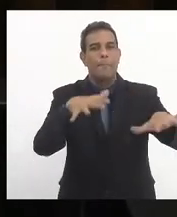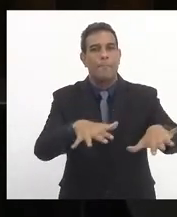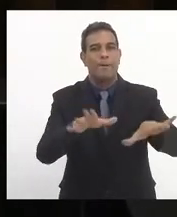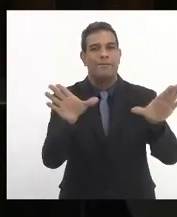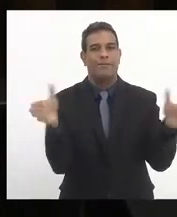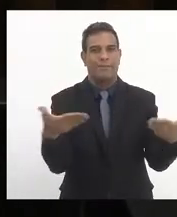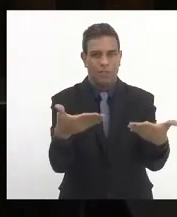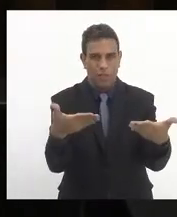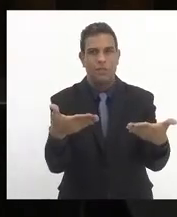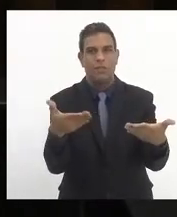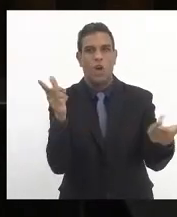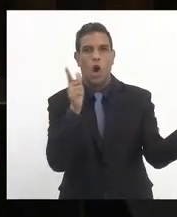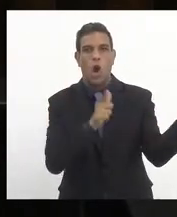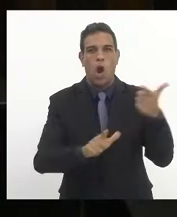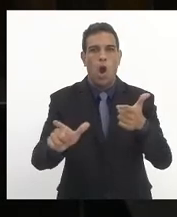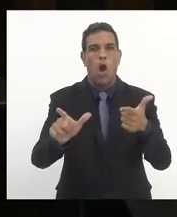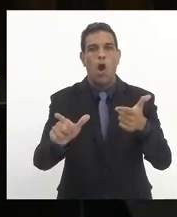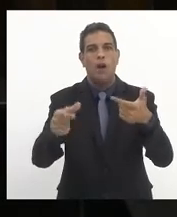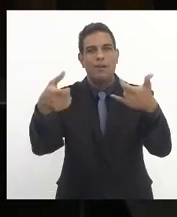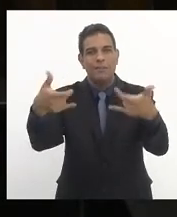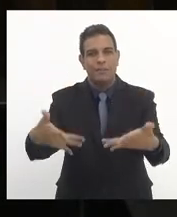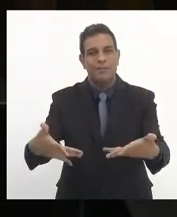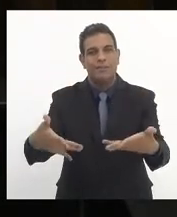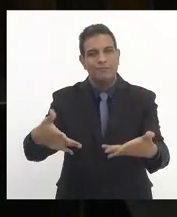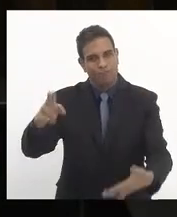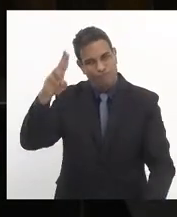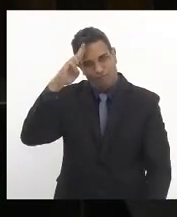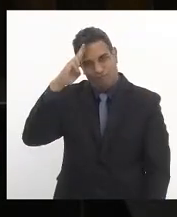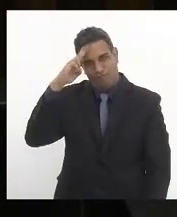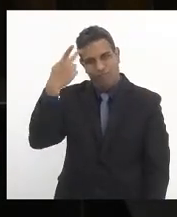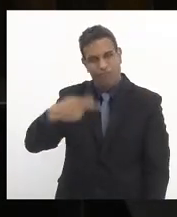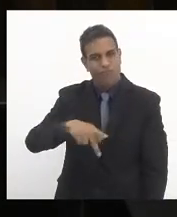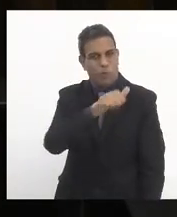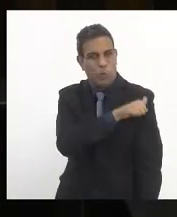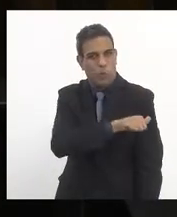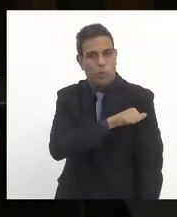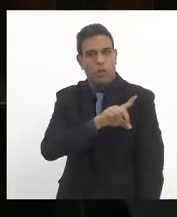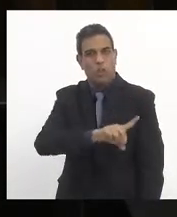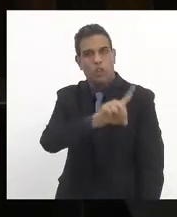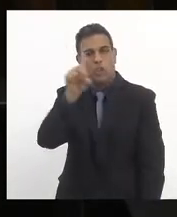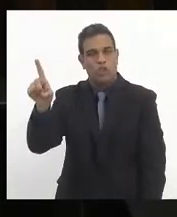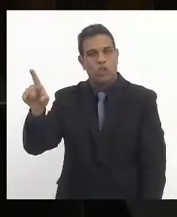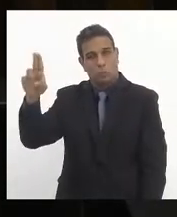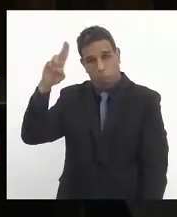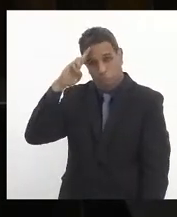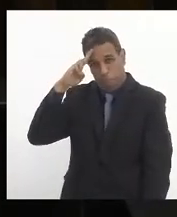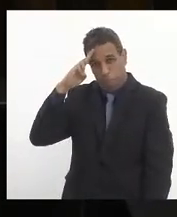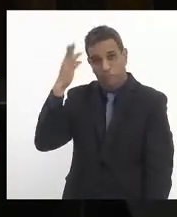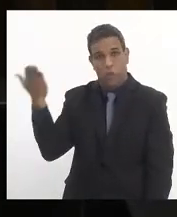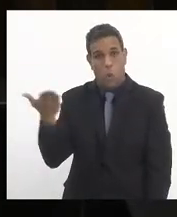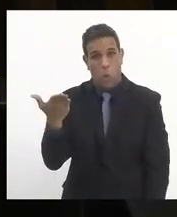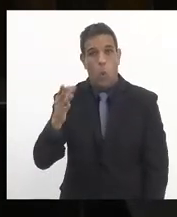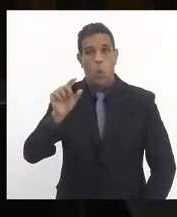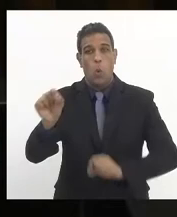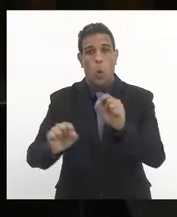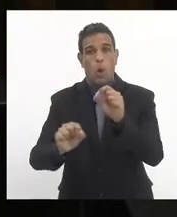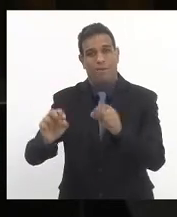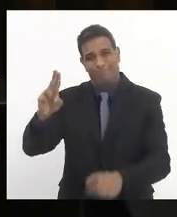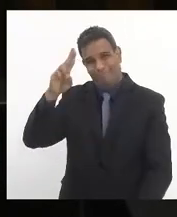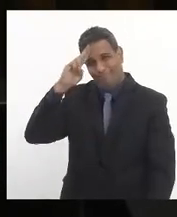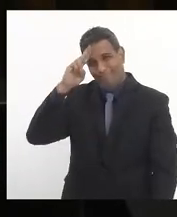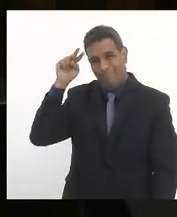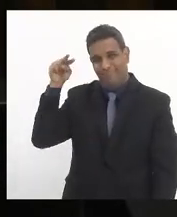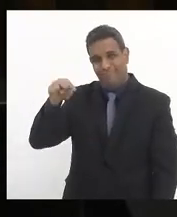Brigada Paraquedista, eu venho falar com muito orgulho. Hoje é o dia do soldado. Soldado esse que